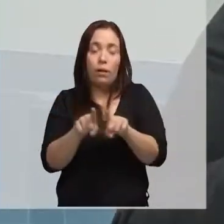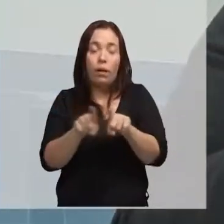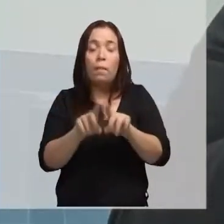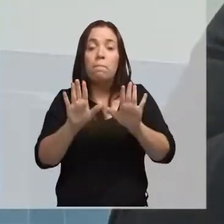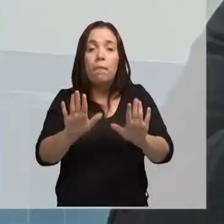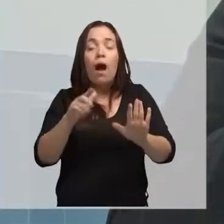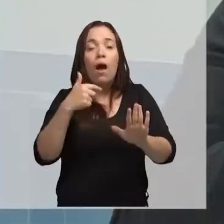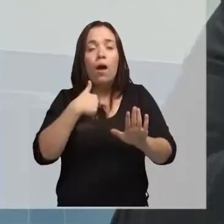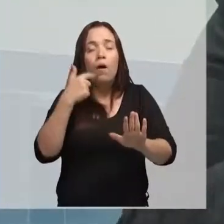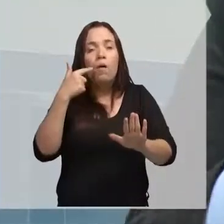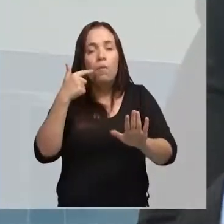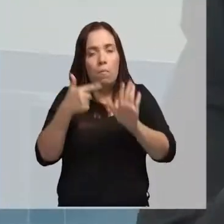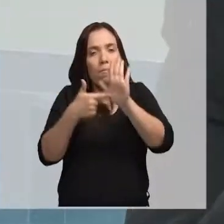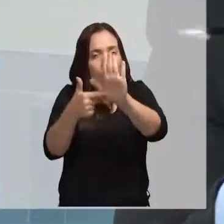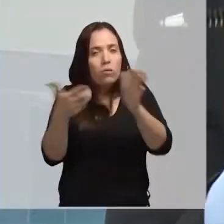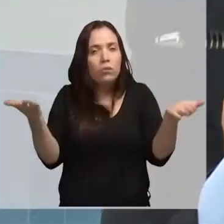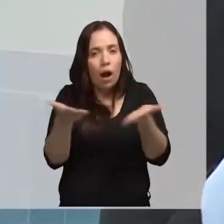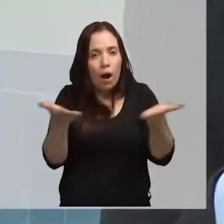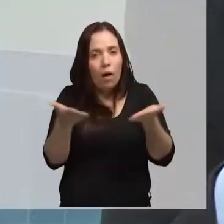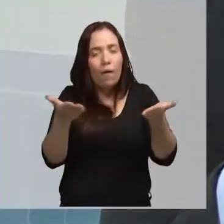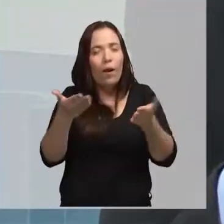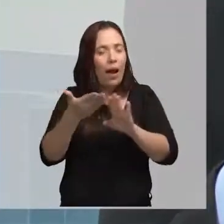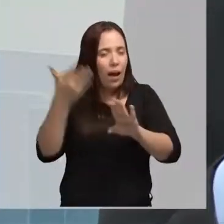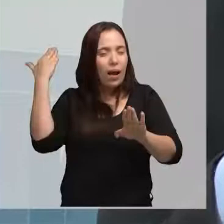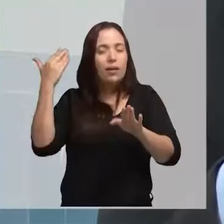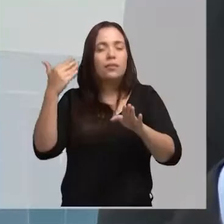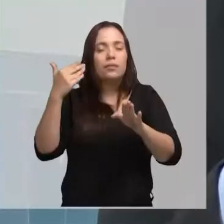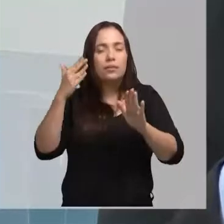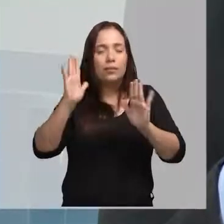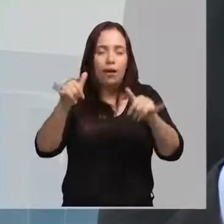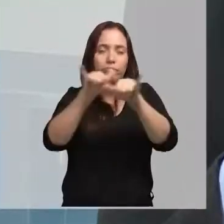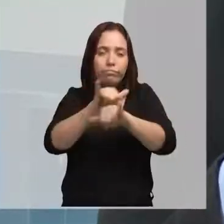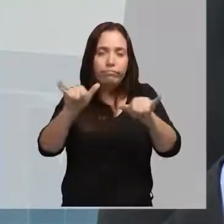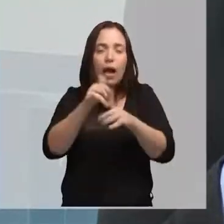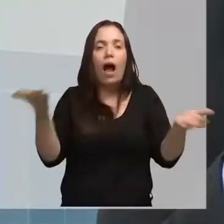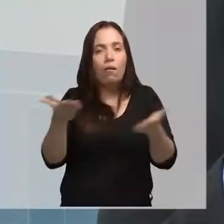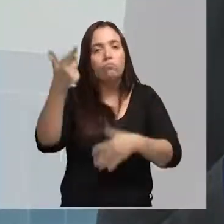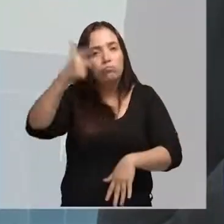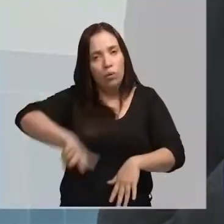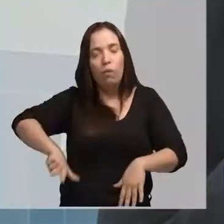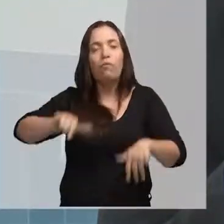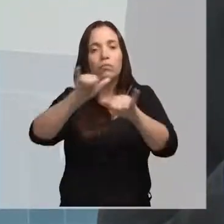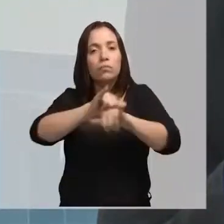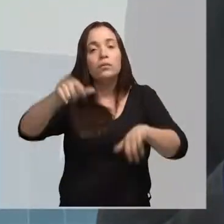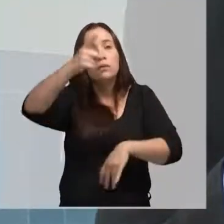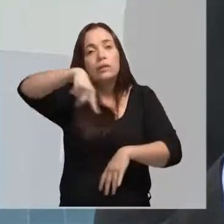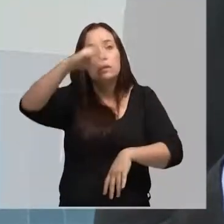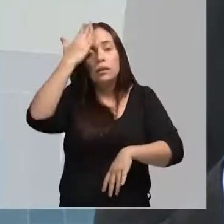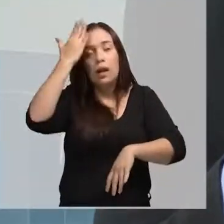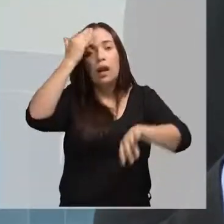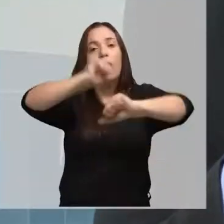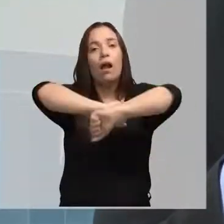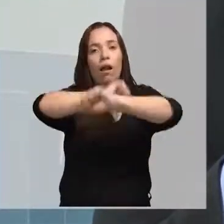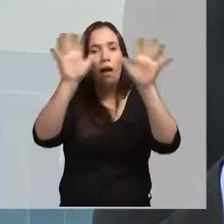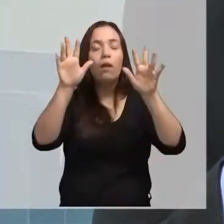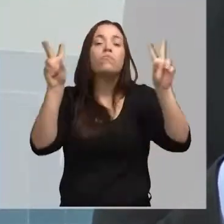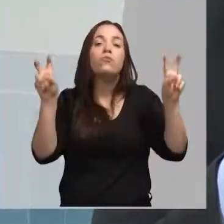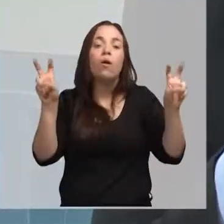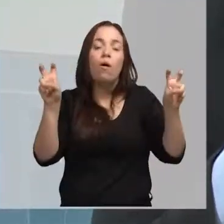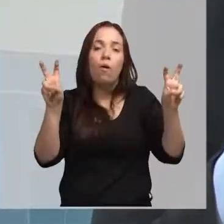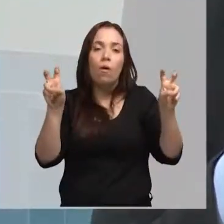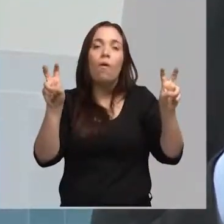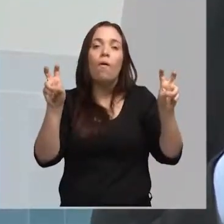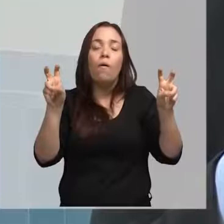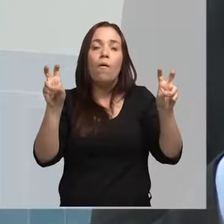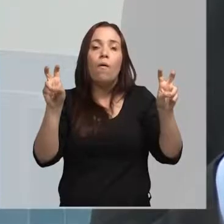vou lhe mostrar aqui agora é o que eu falei no início, na abertura desse programa. Eu quero lhe mostrar isso aqui agora para você entender o que eu estou falando em relação a